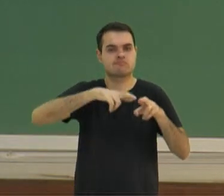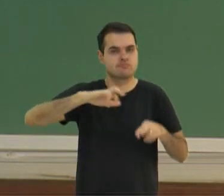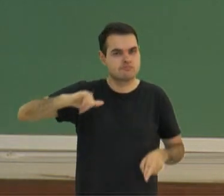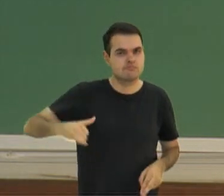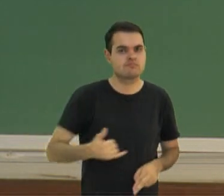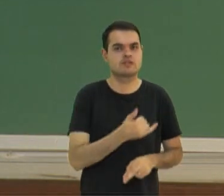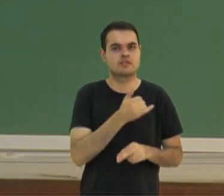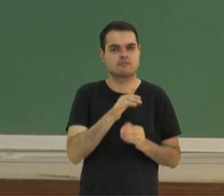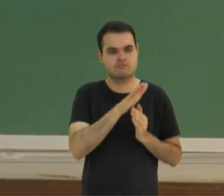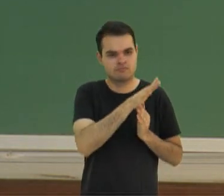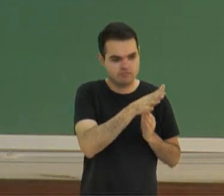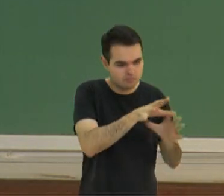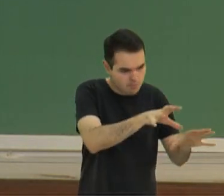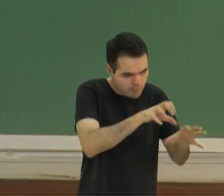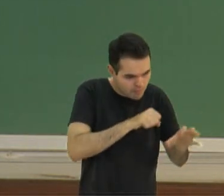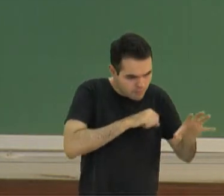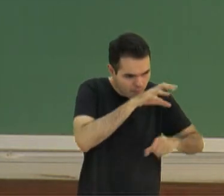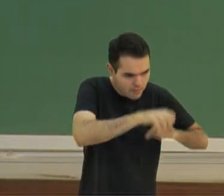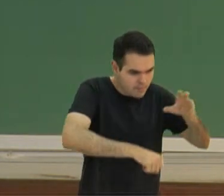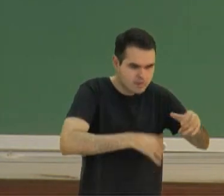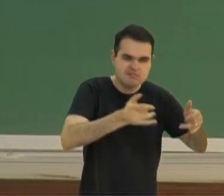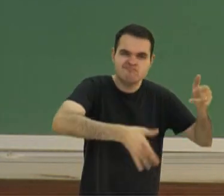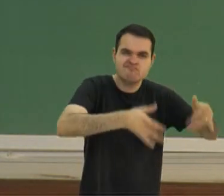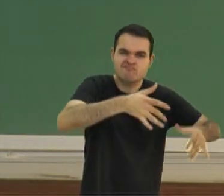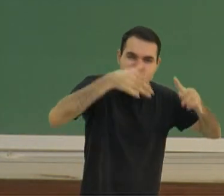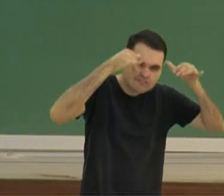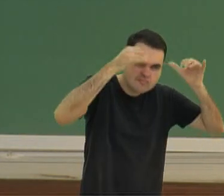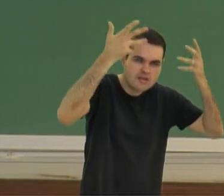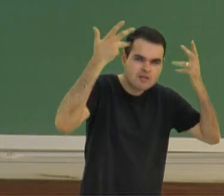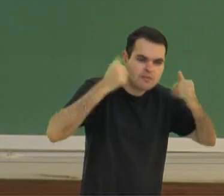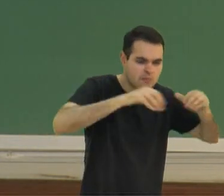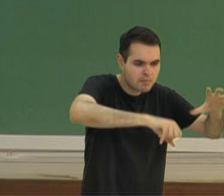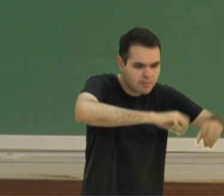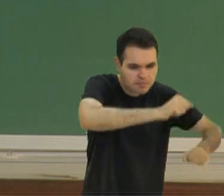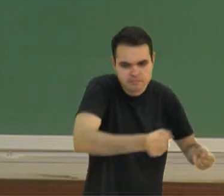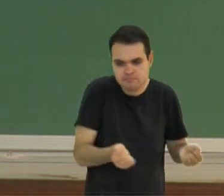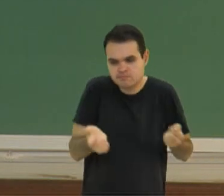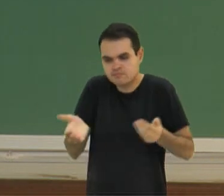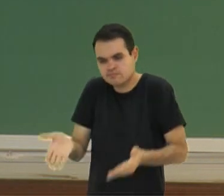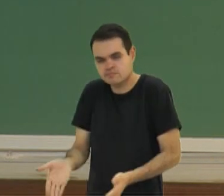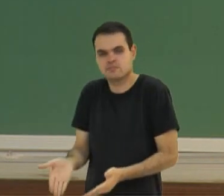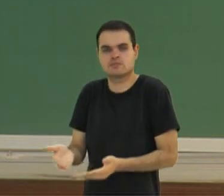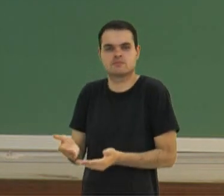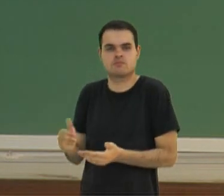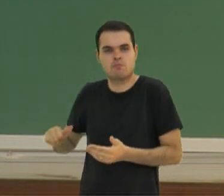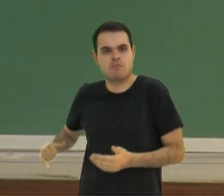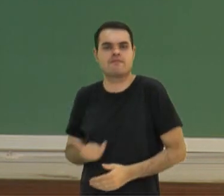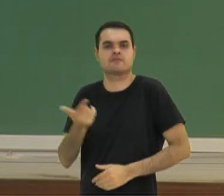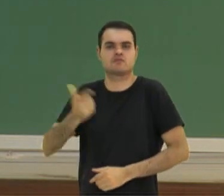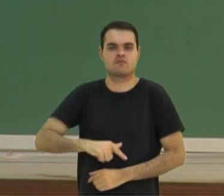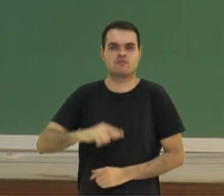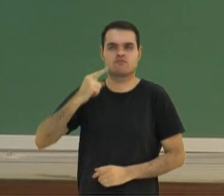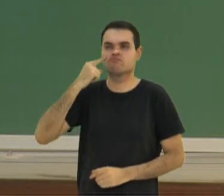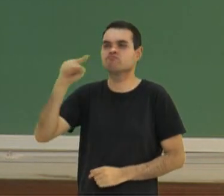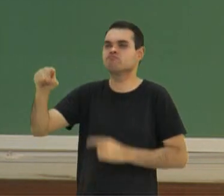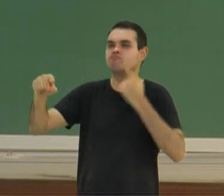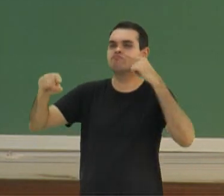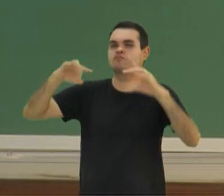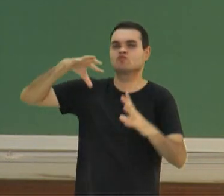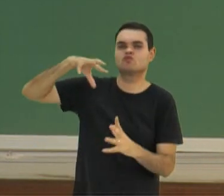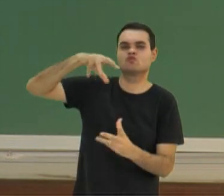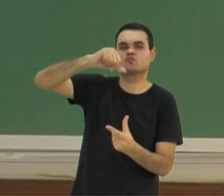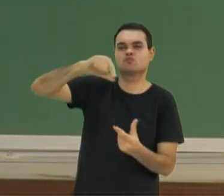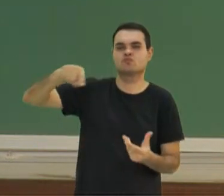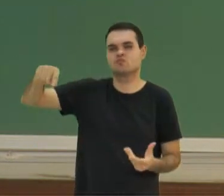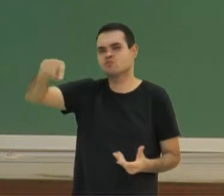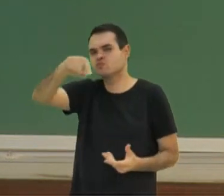correto, né, aos dejetos animais e todo aquele lixo orgânico. Por isso que você vê, né, em alguns lugares, por exemplo, no mundo, nos